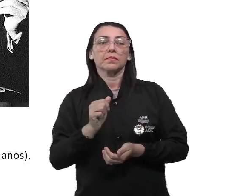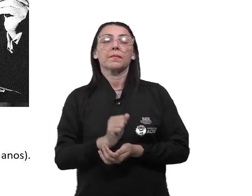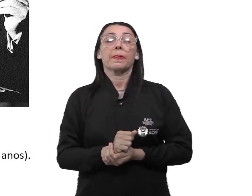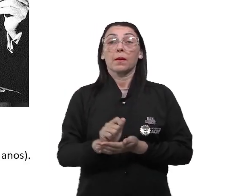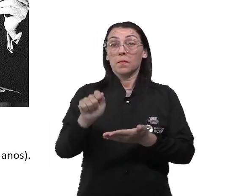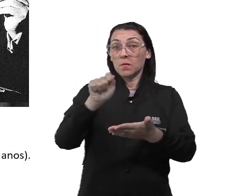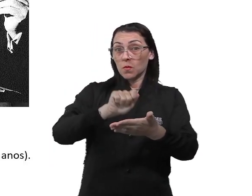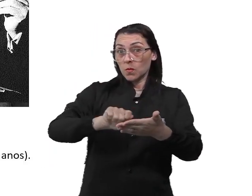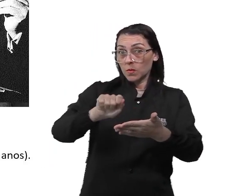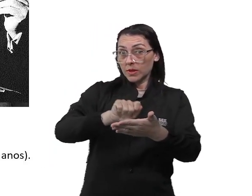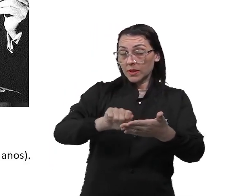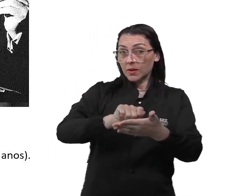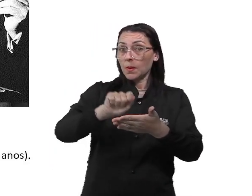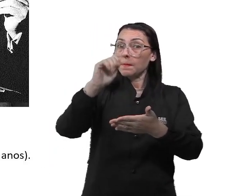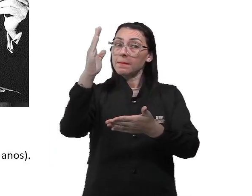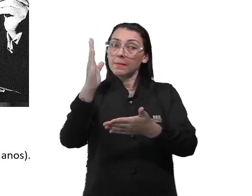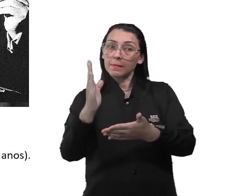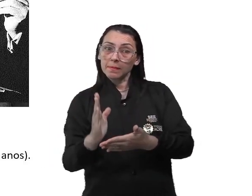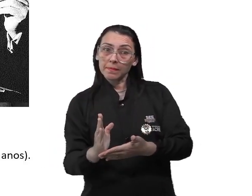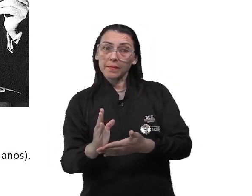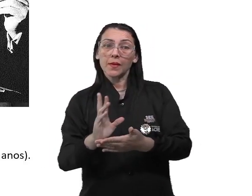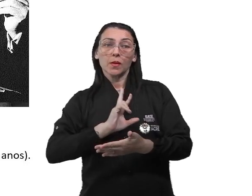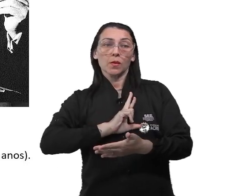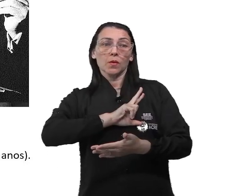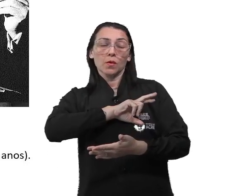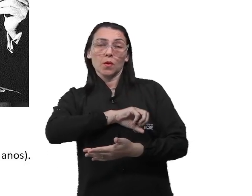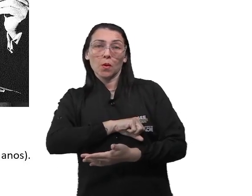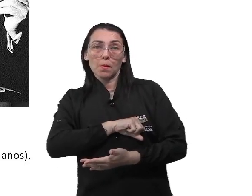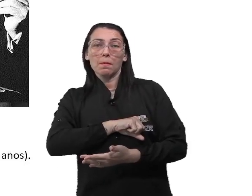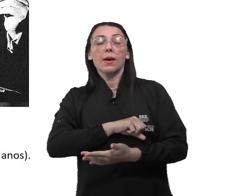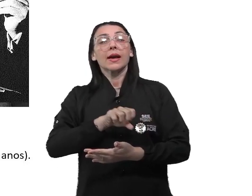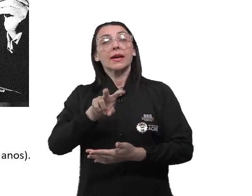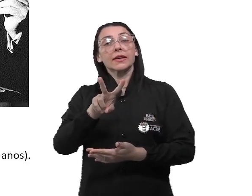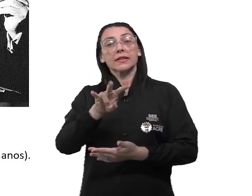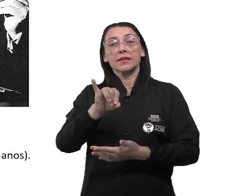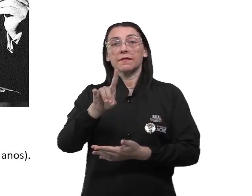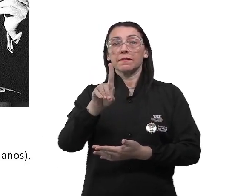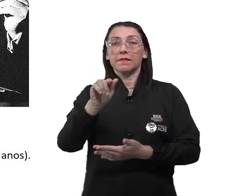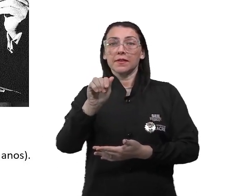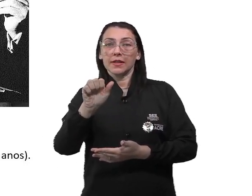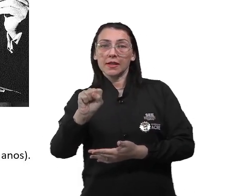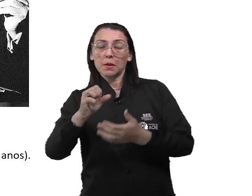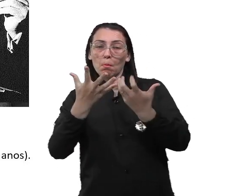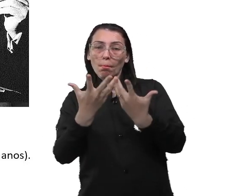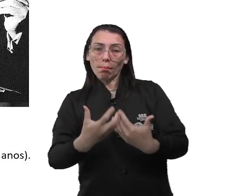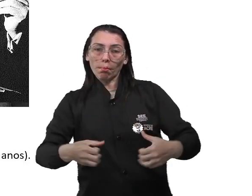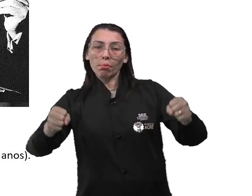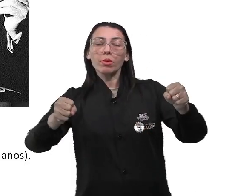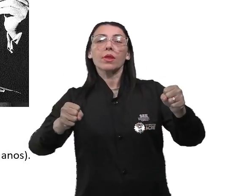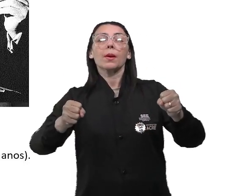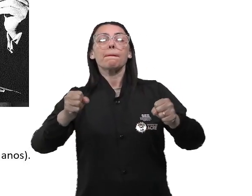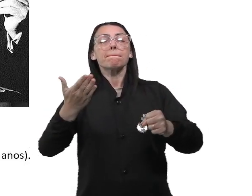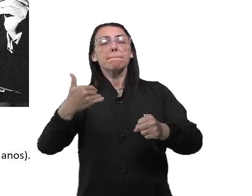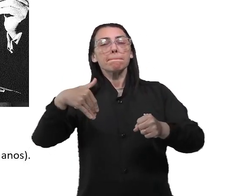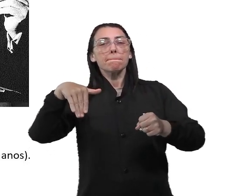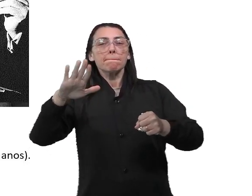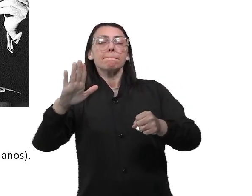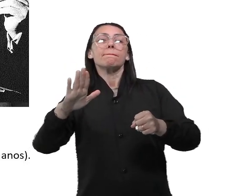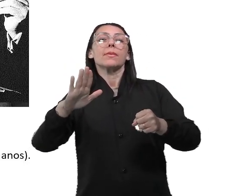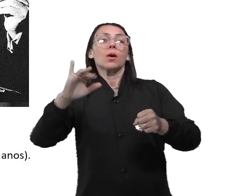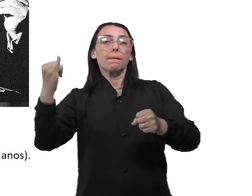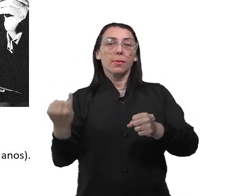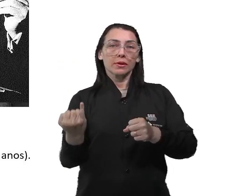1953. Foi também um escritor brasileiro, e aí tem o romance Vidas Secas como obra de maior